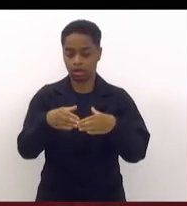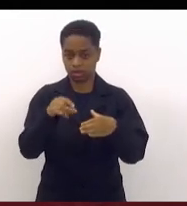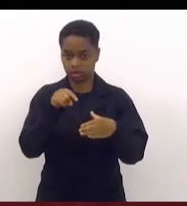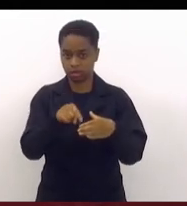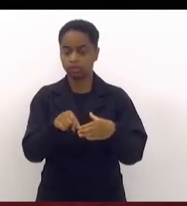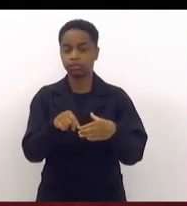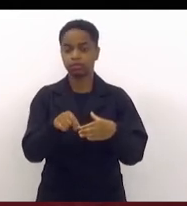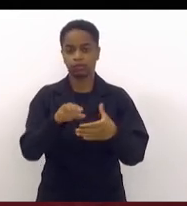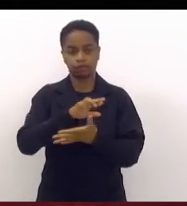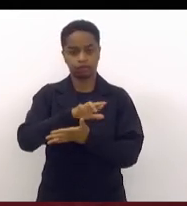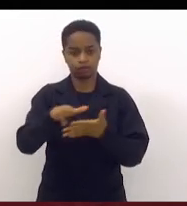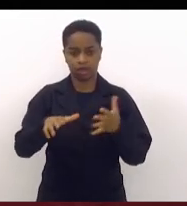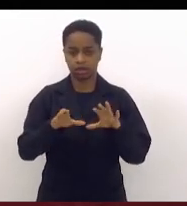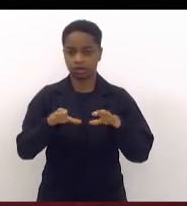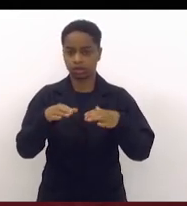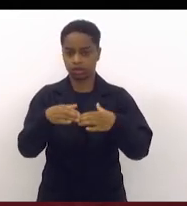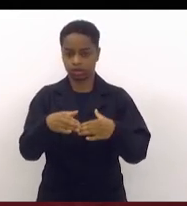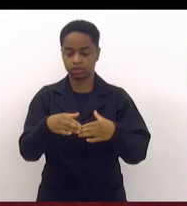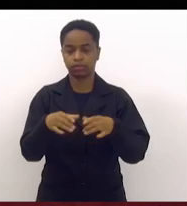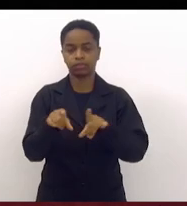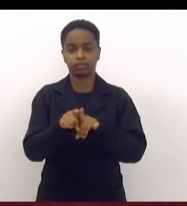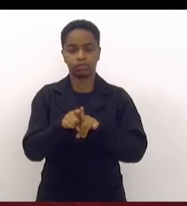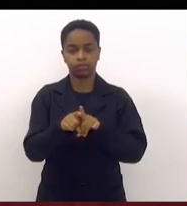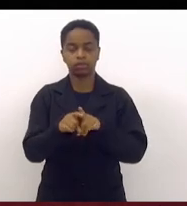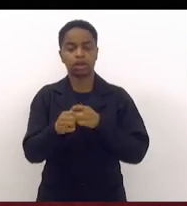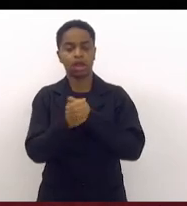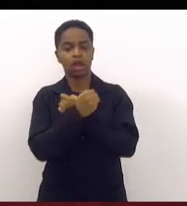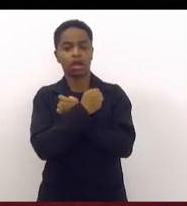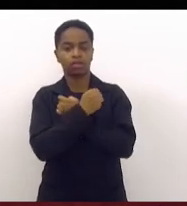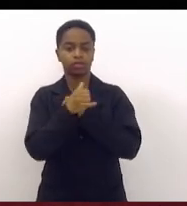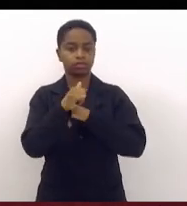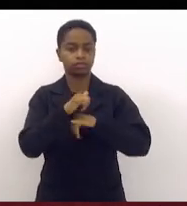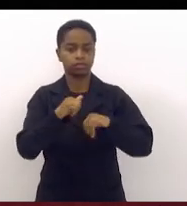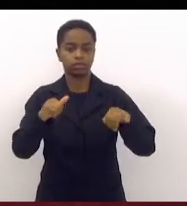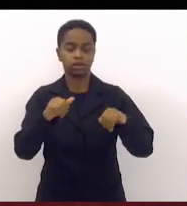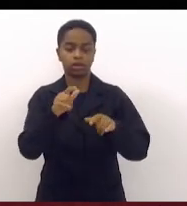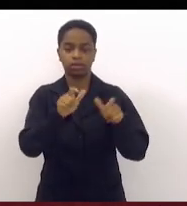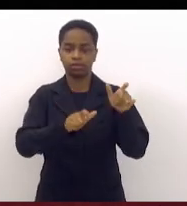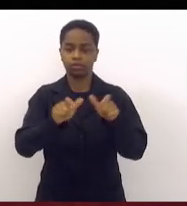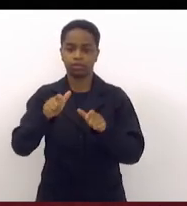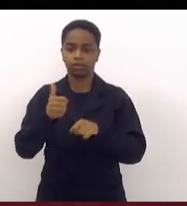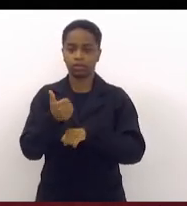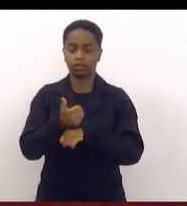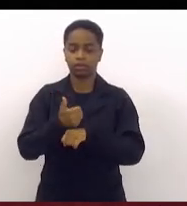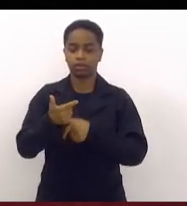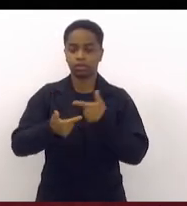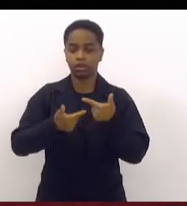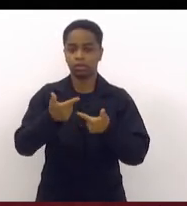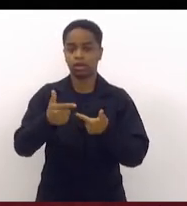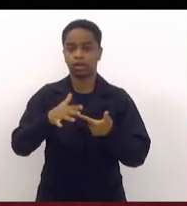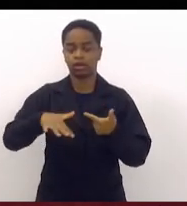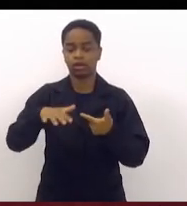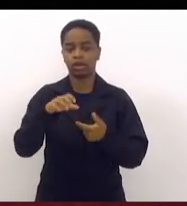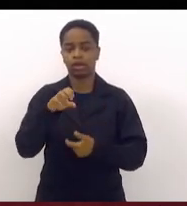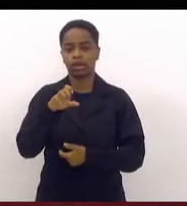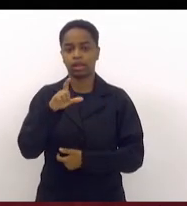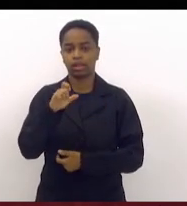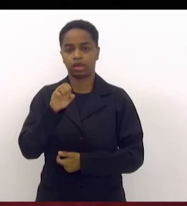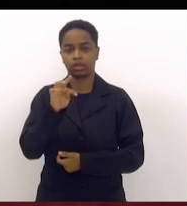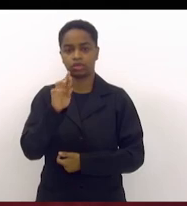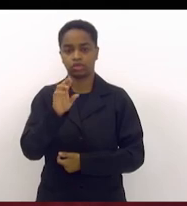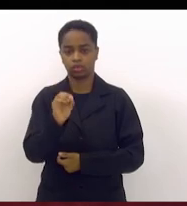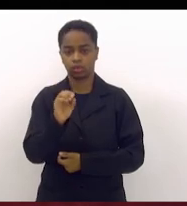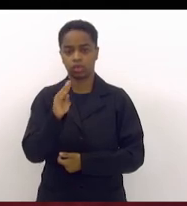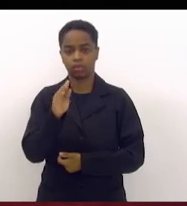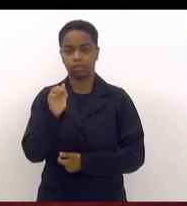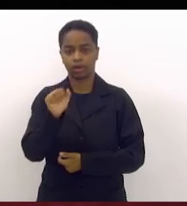das categorias que estão envolvidas e aqui Manda um abraço para os trabalhadores e trabalhadoras da querida Eletrobras que foi privatizada e que